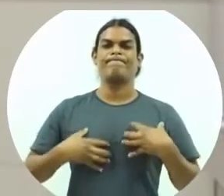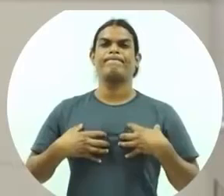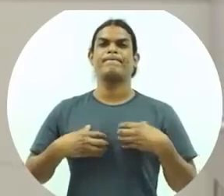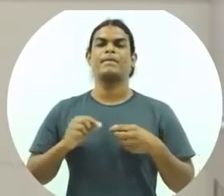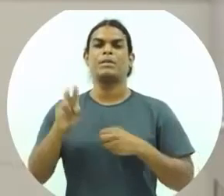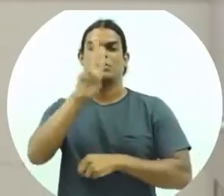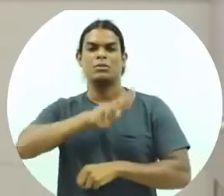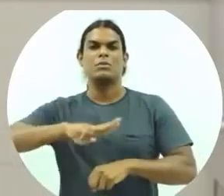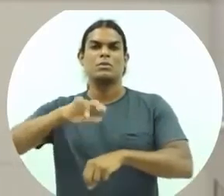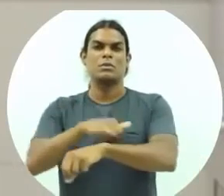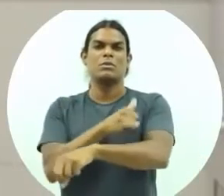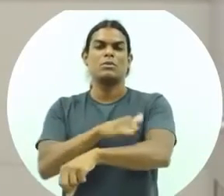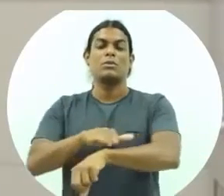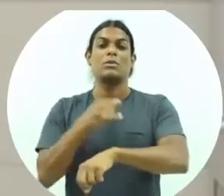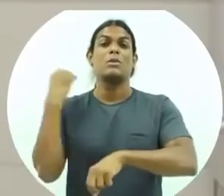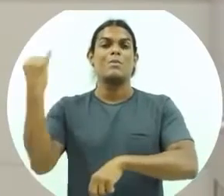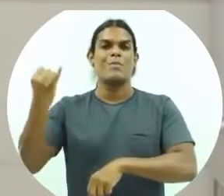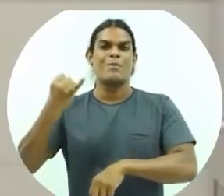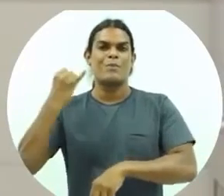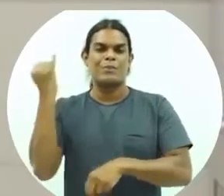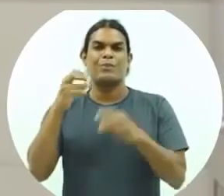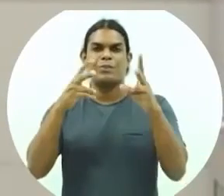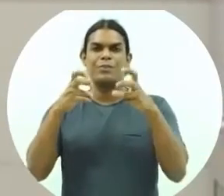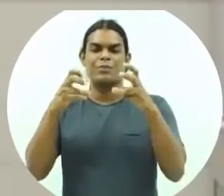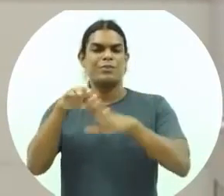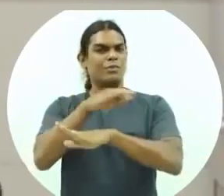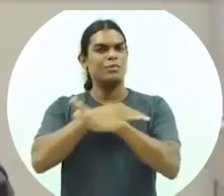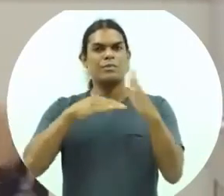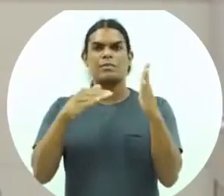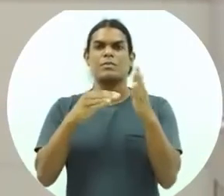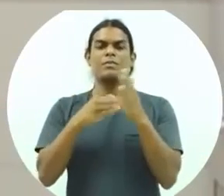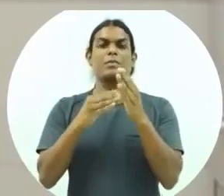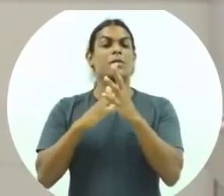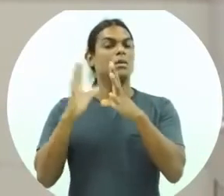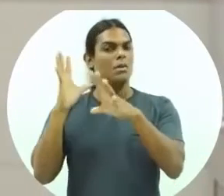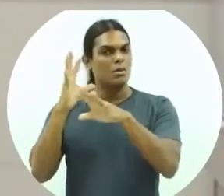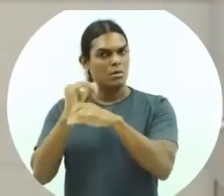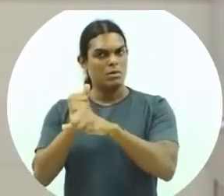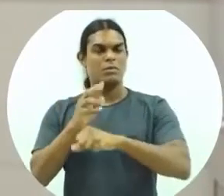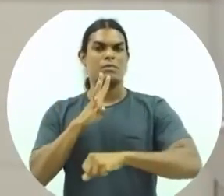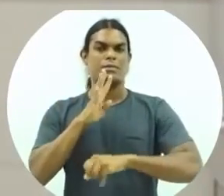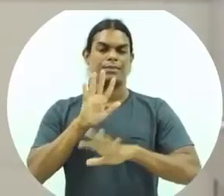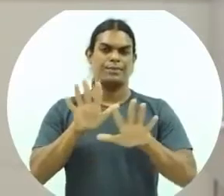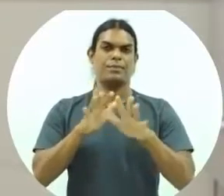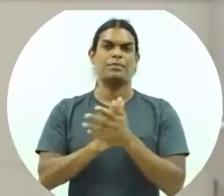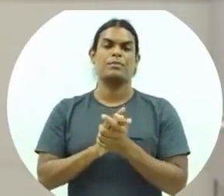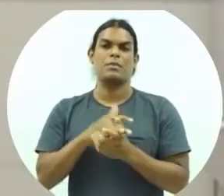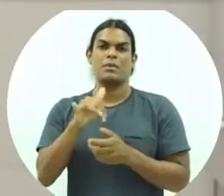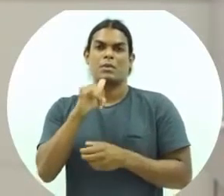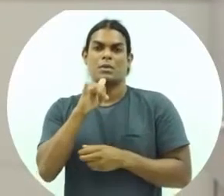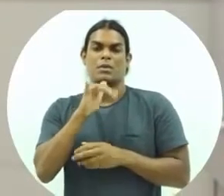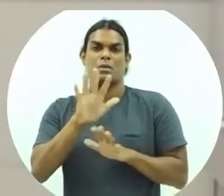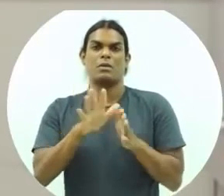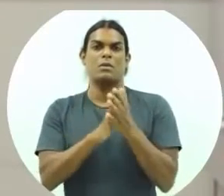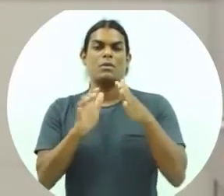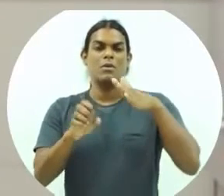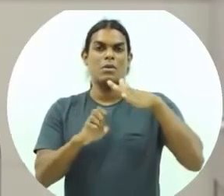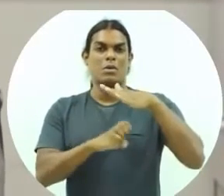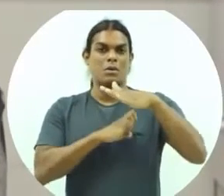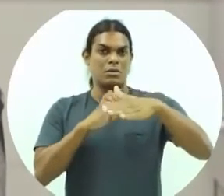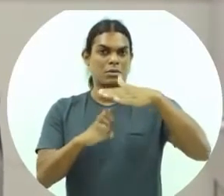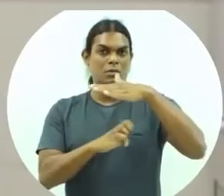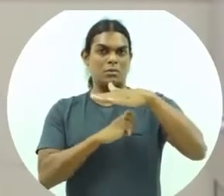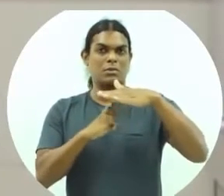É muito importante que se verifique isso de uma forma geral. Para resumir, vamos entender da seguinte forma: